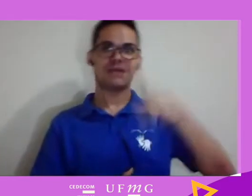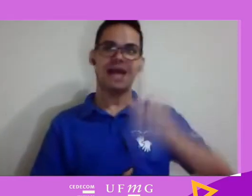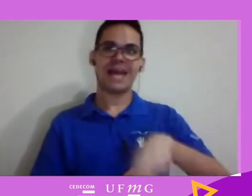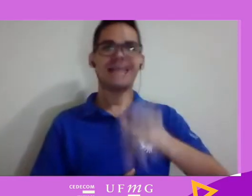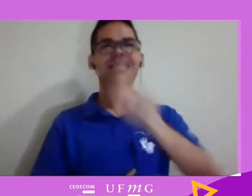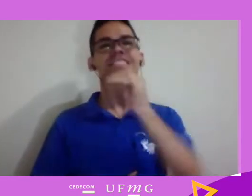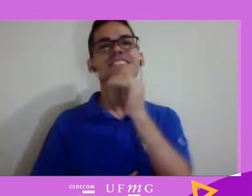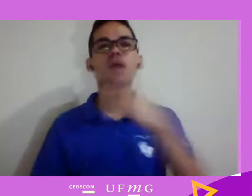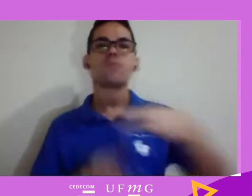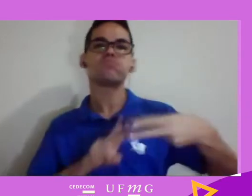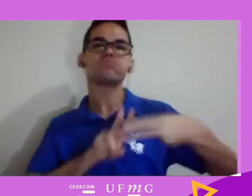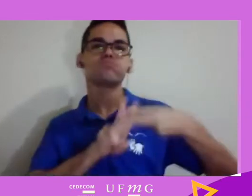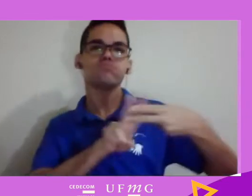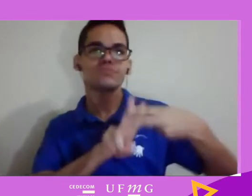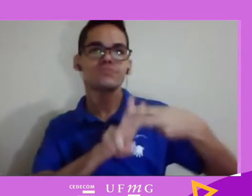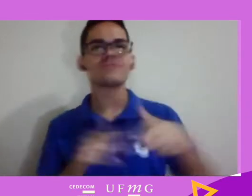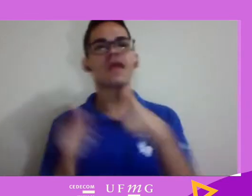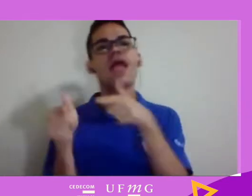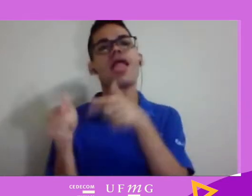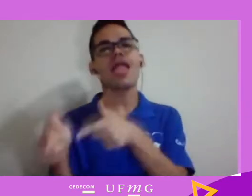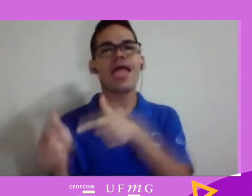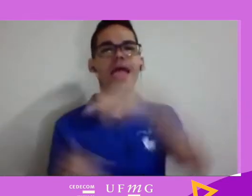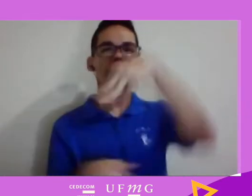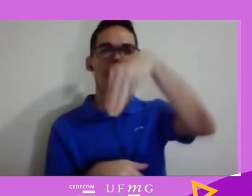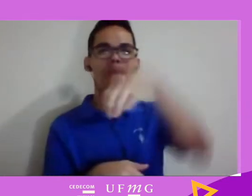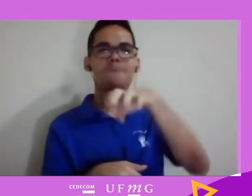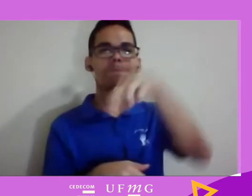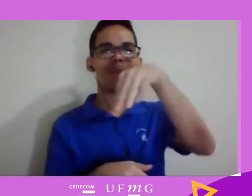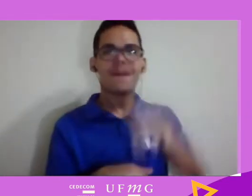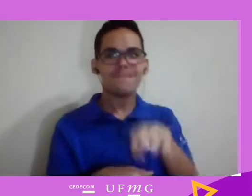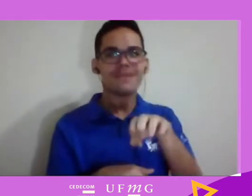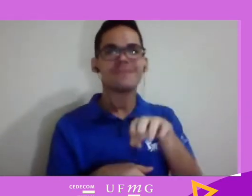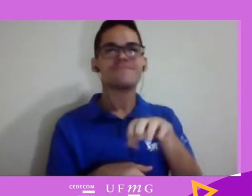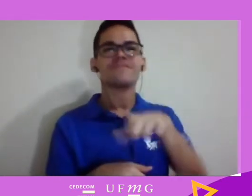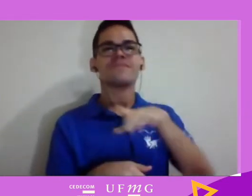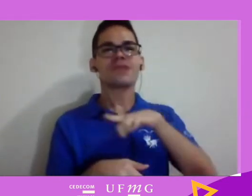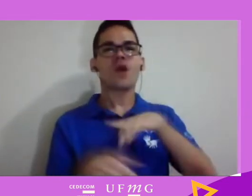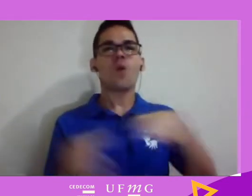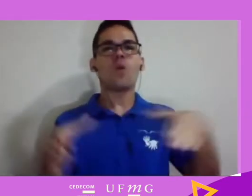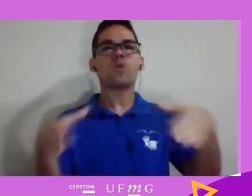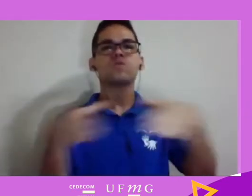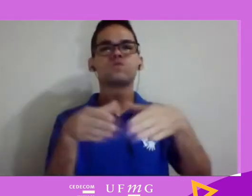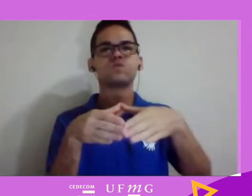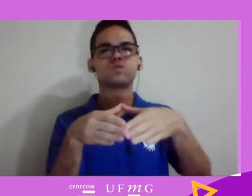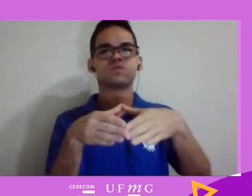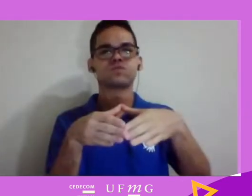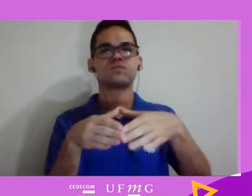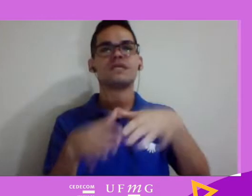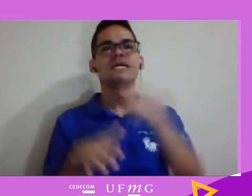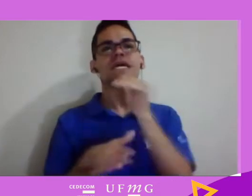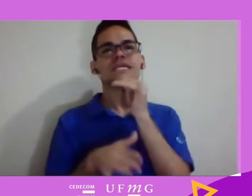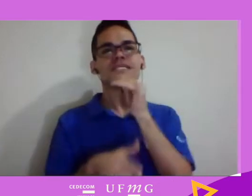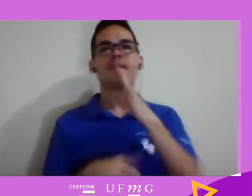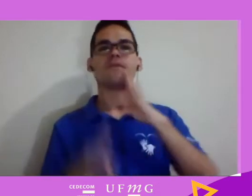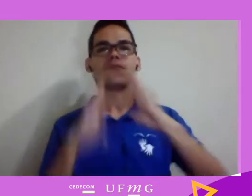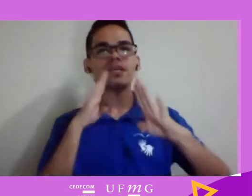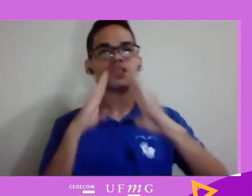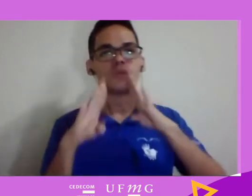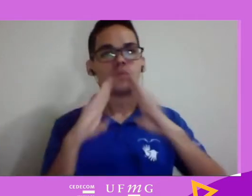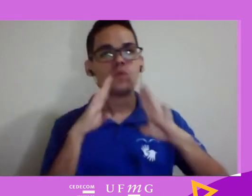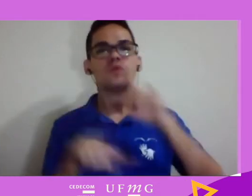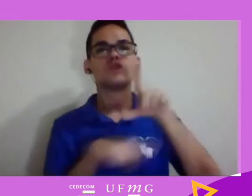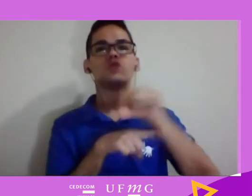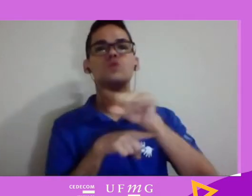falou. É um movimento coletivo. O que faz, por exemplo, Facebook, Twitter, Google ser empresas tão